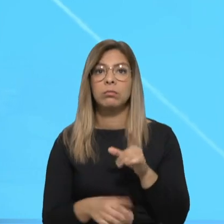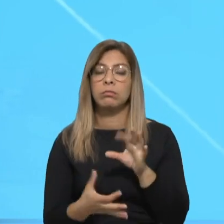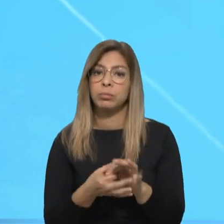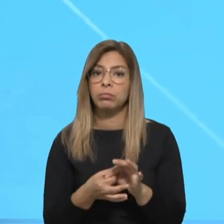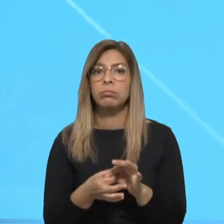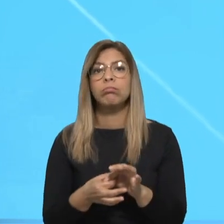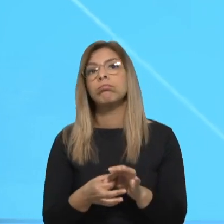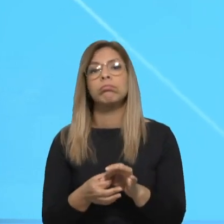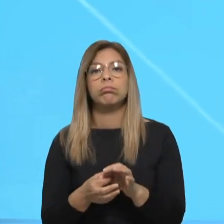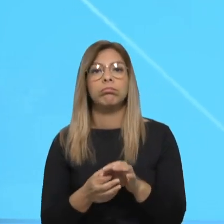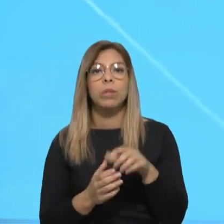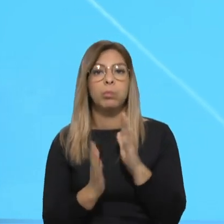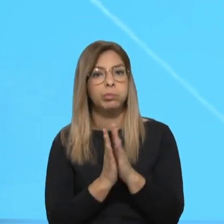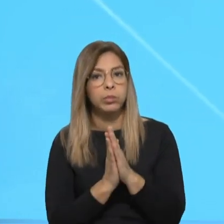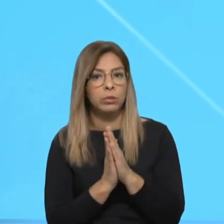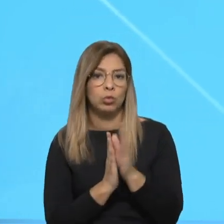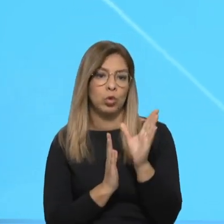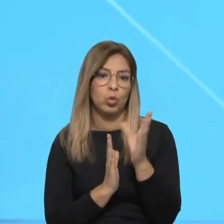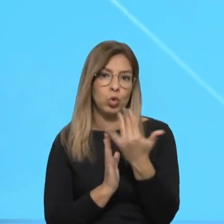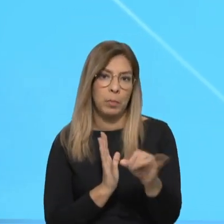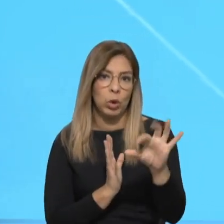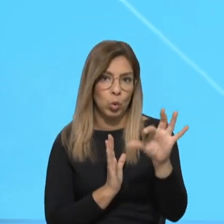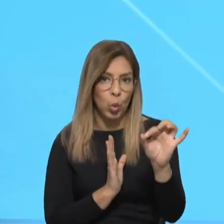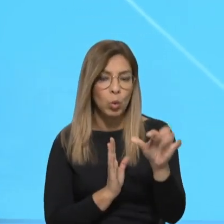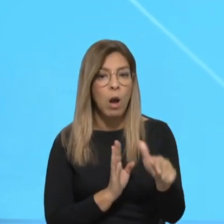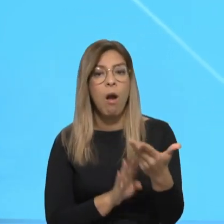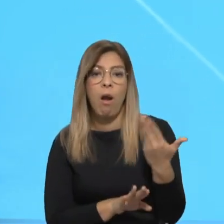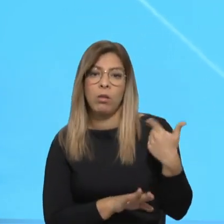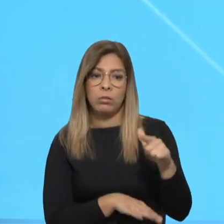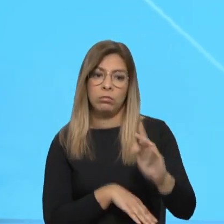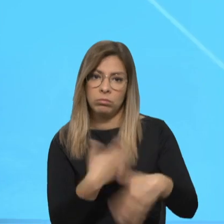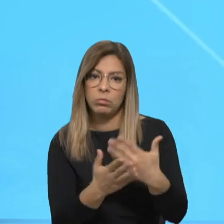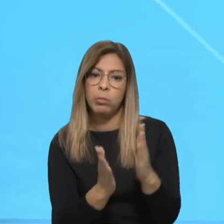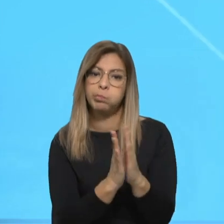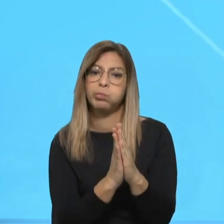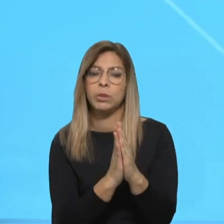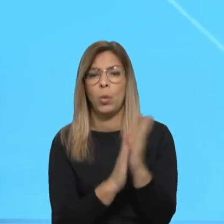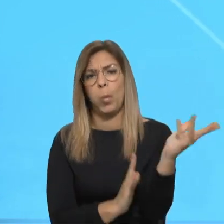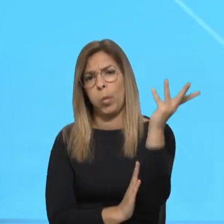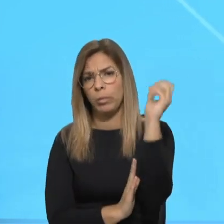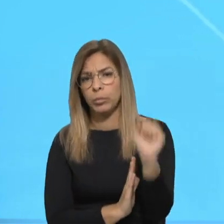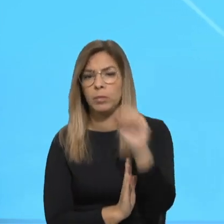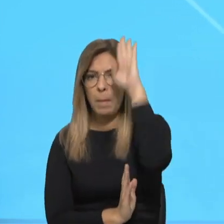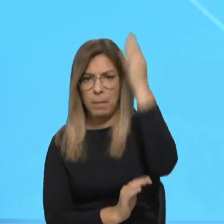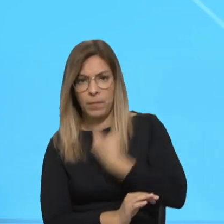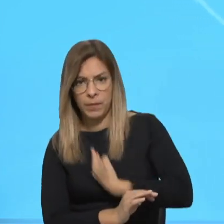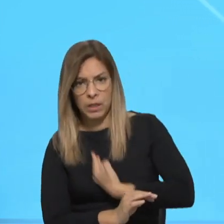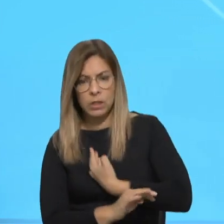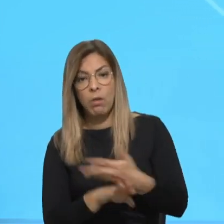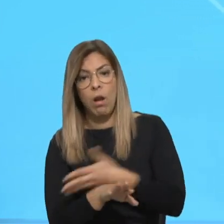em 2018, diferente também daquele processo que decorre do Sínodo, do Grande Sínodo, lançado pelo Papa Francisco